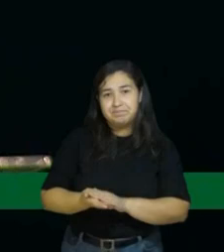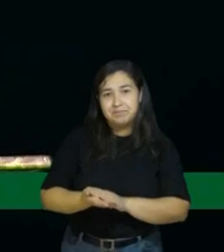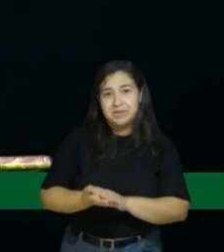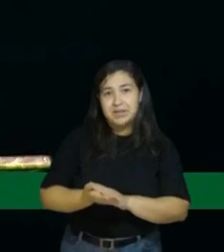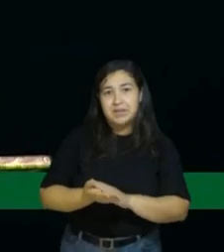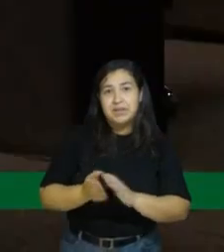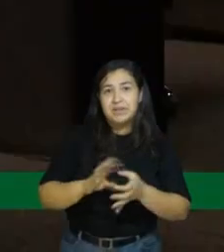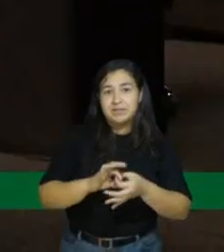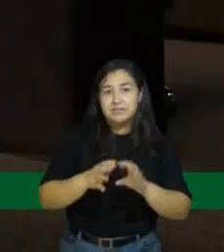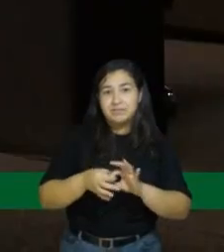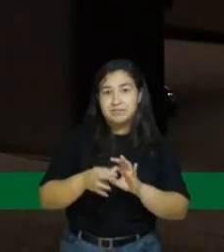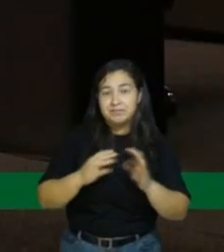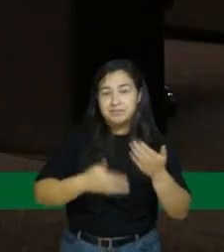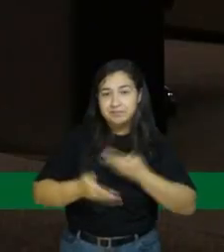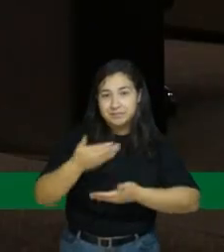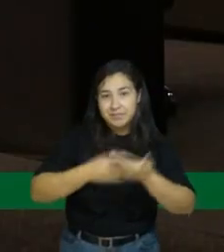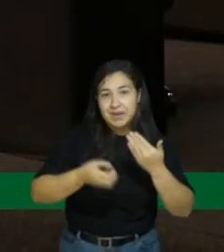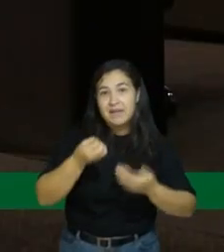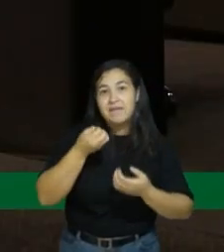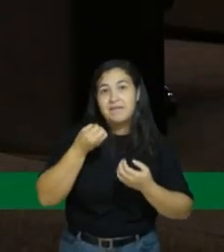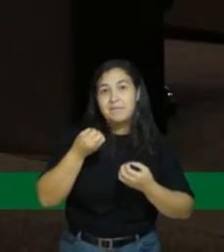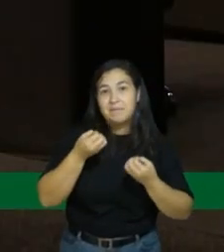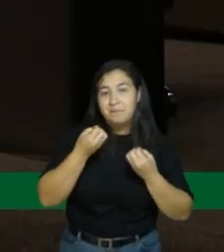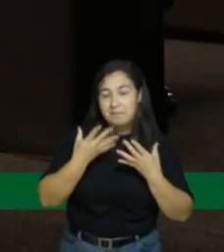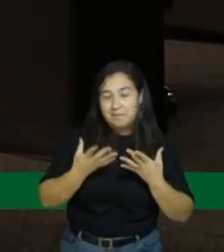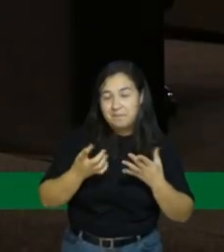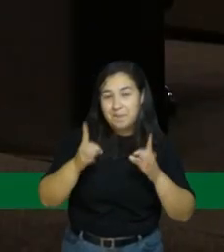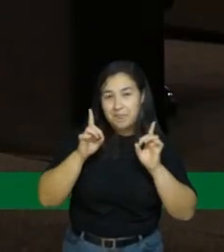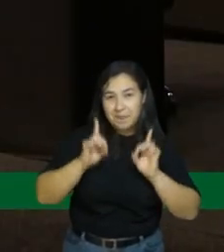inclusão viva pessoa com deficiência muito